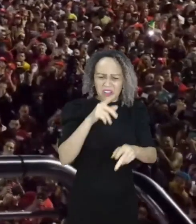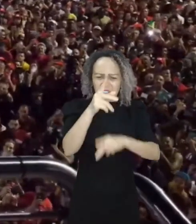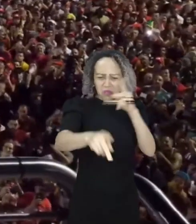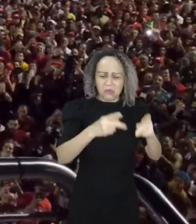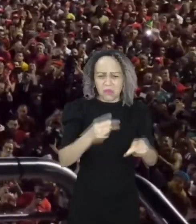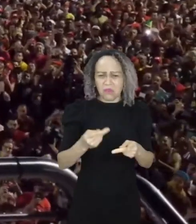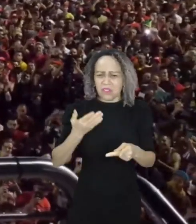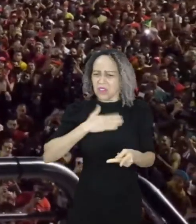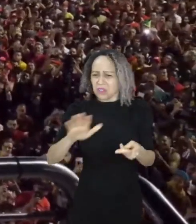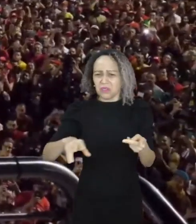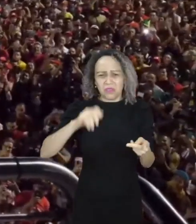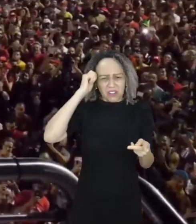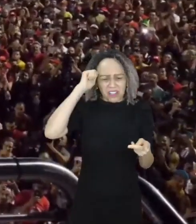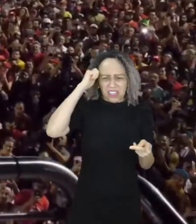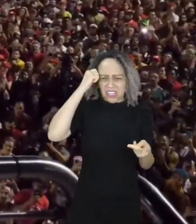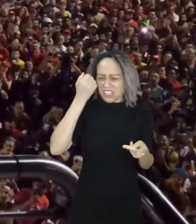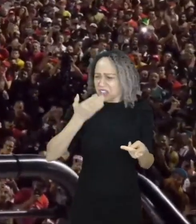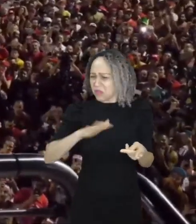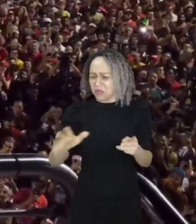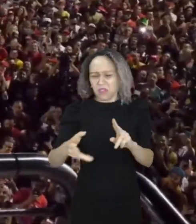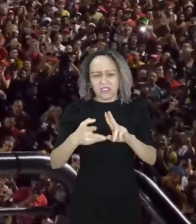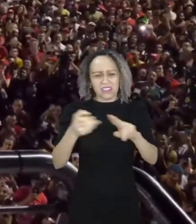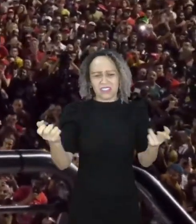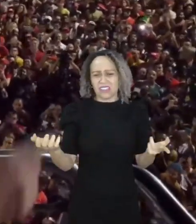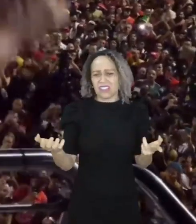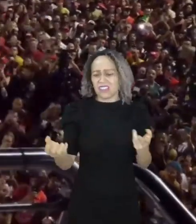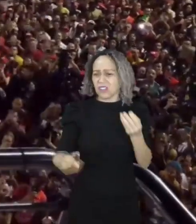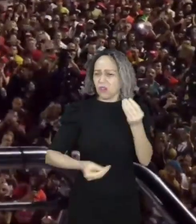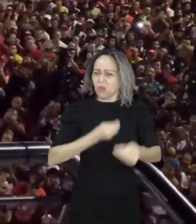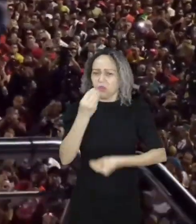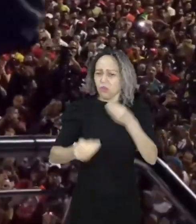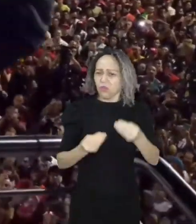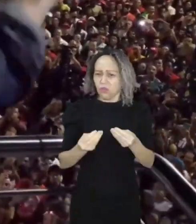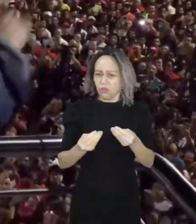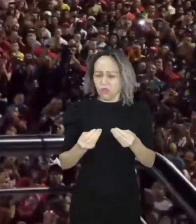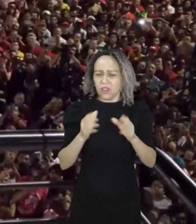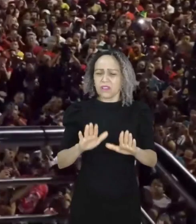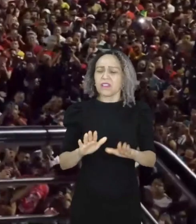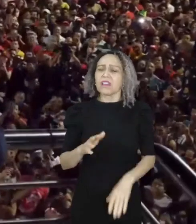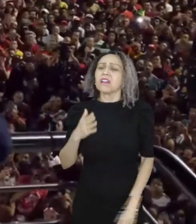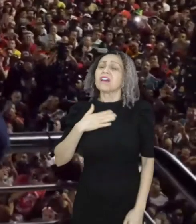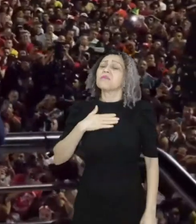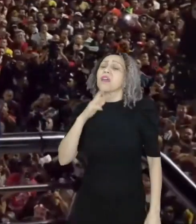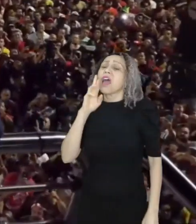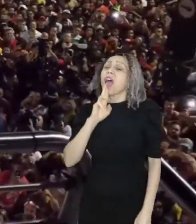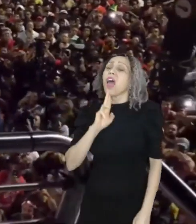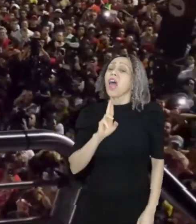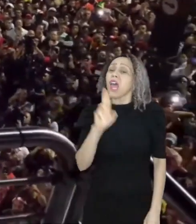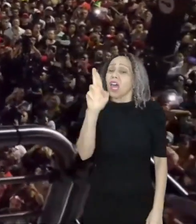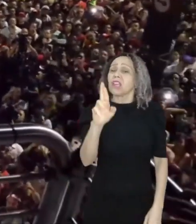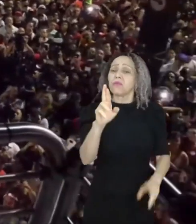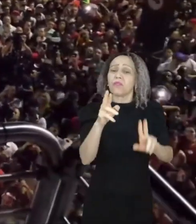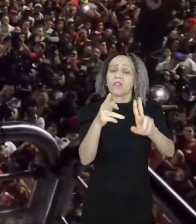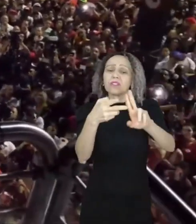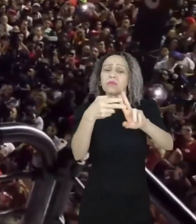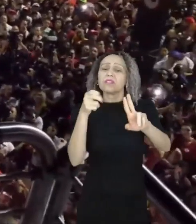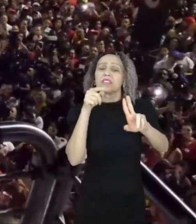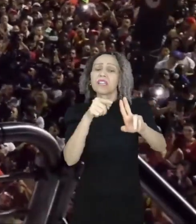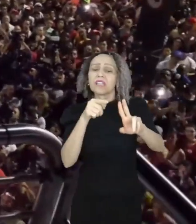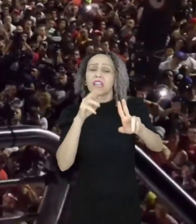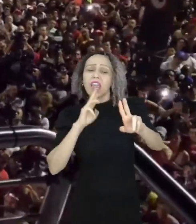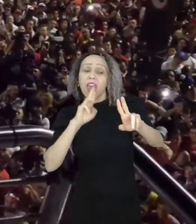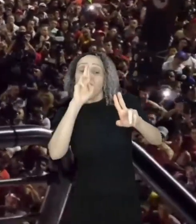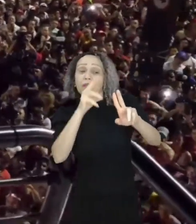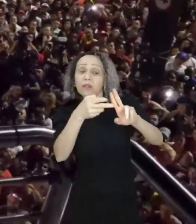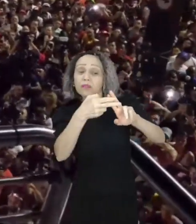que não gostava de indígena. E a minha resposta para os indígenas é que nós